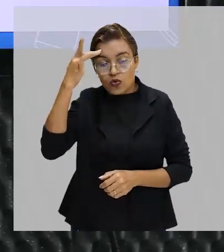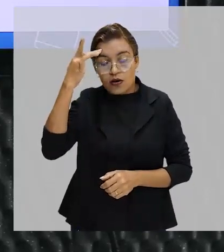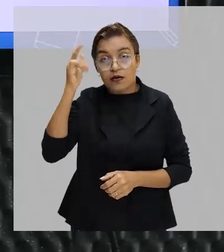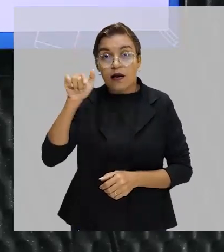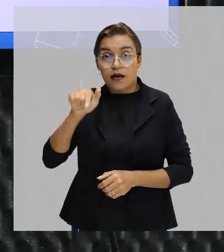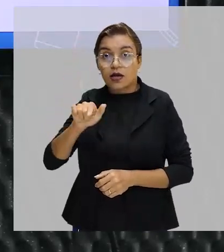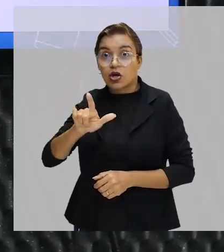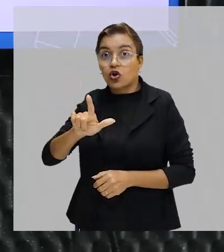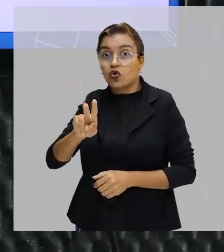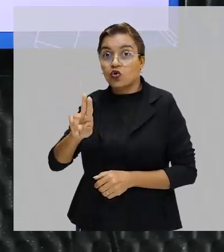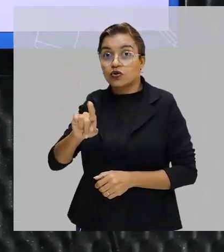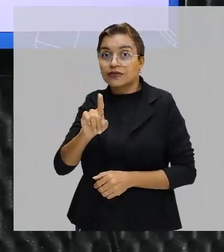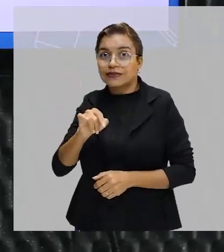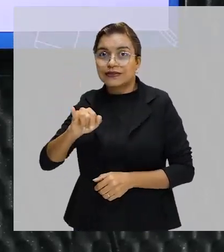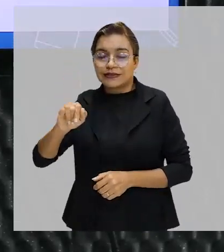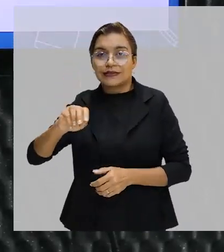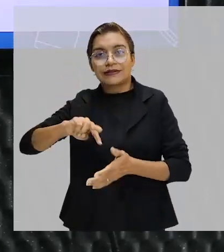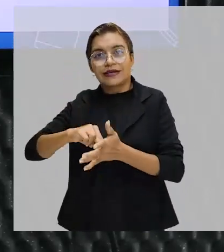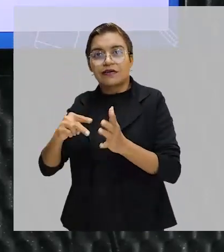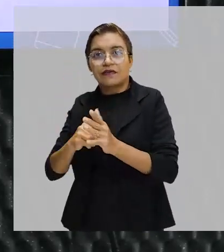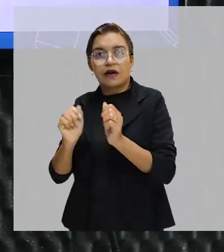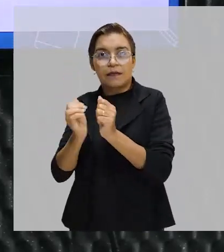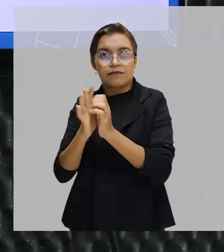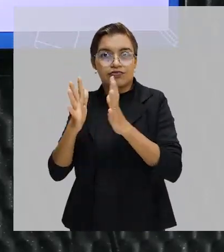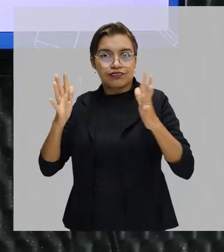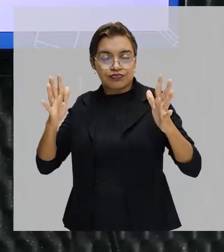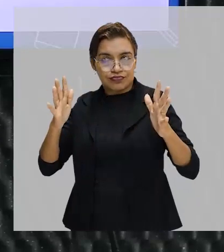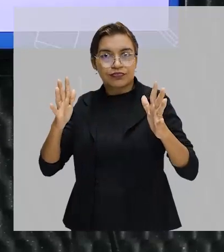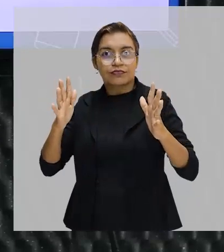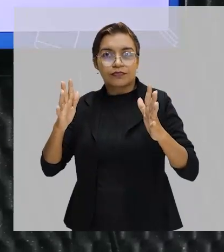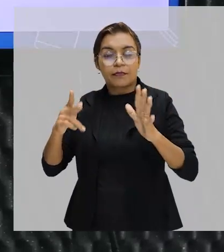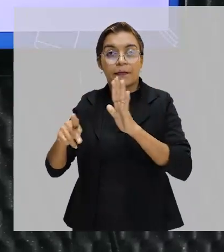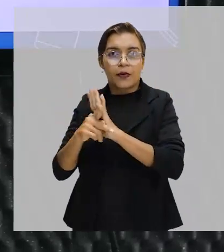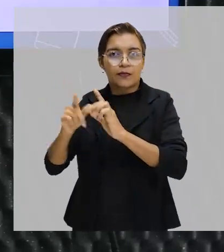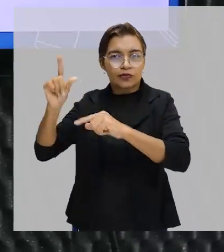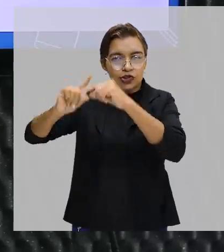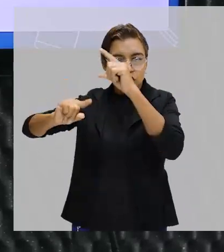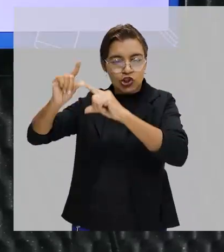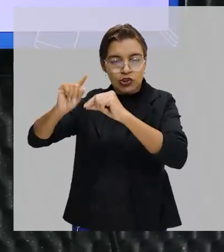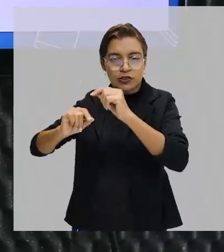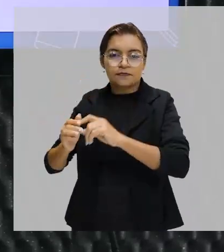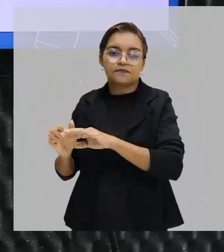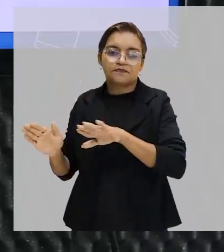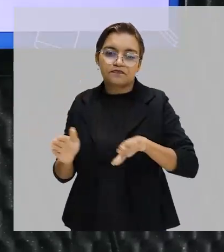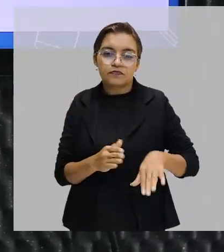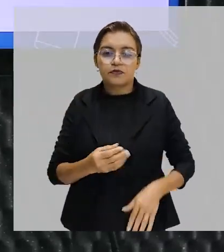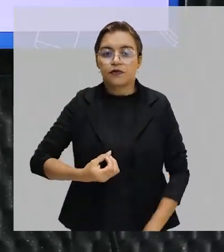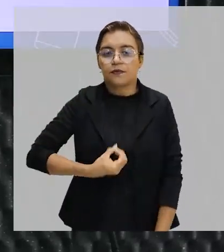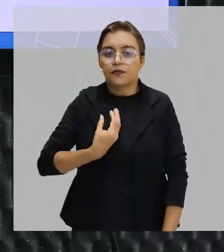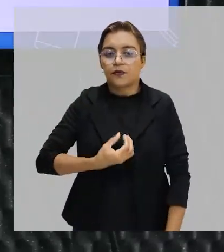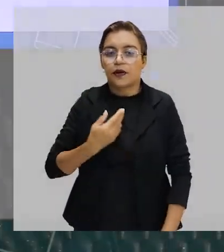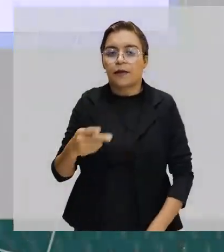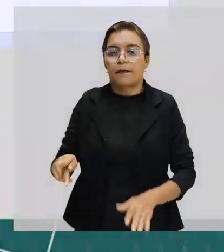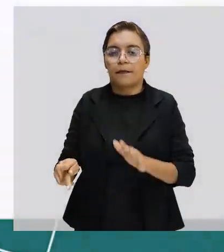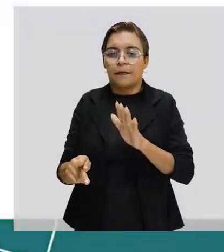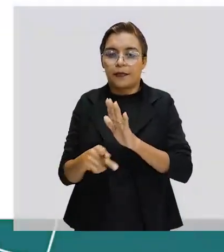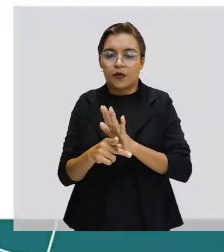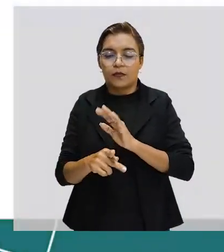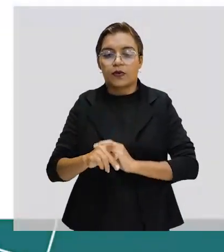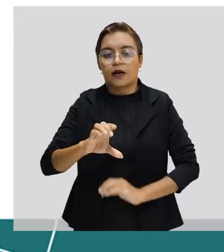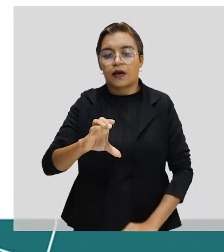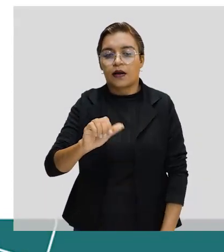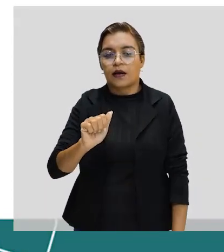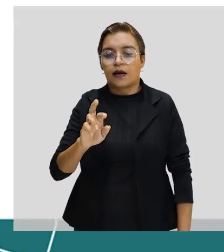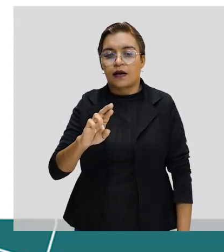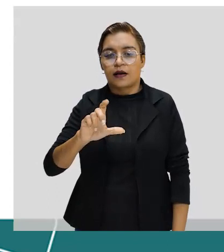reluzir, né? Iluminar, no sentido da estrela. É um poema de Carlos Drummond de Andrade, de 1992,